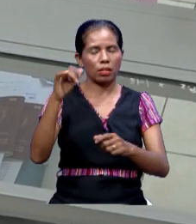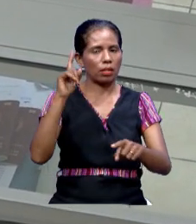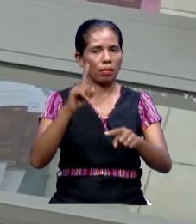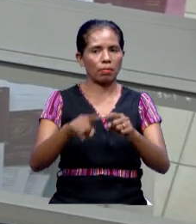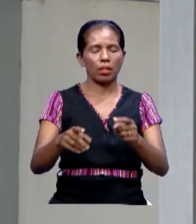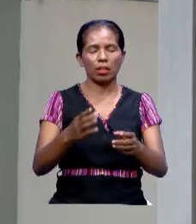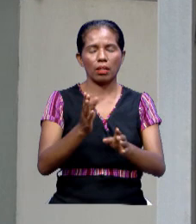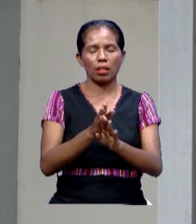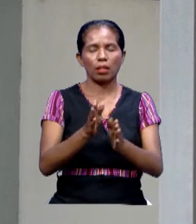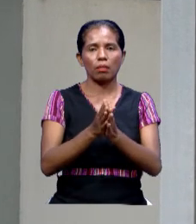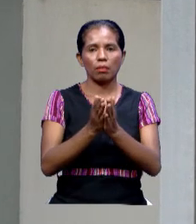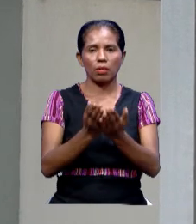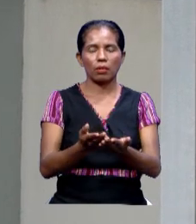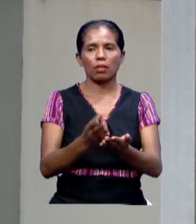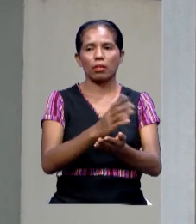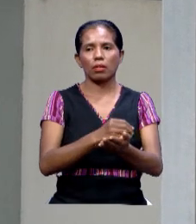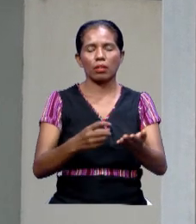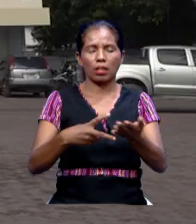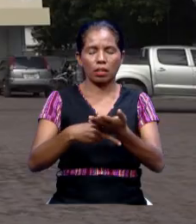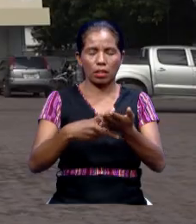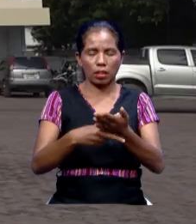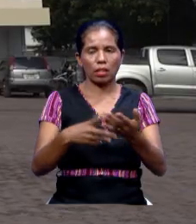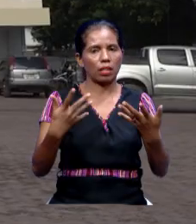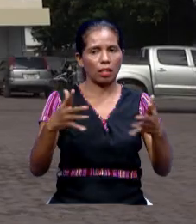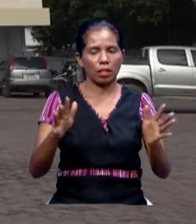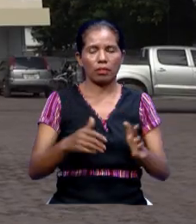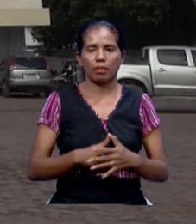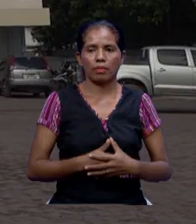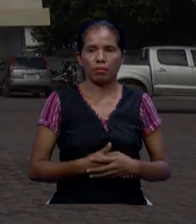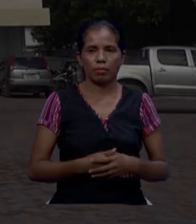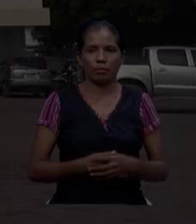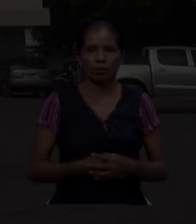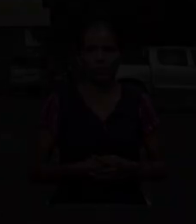beletrata passaporte, horazão caderneta passaporte menos. Equipa cobertura, Ziemen.